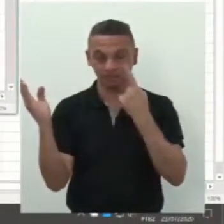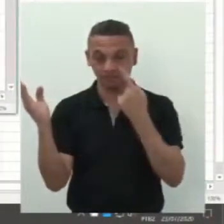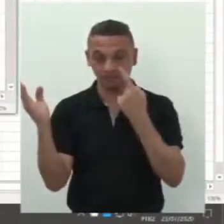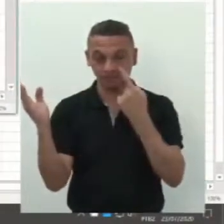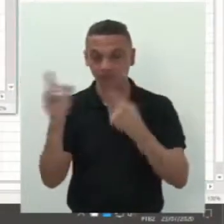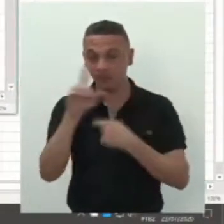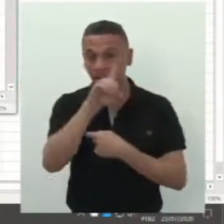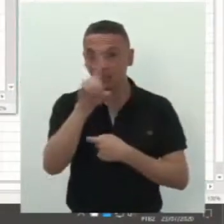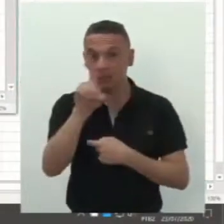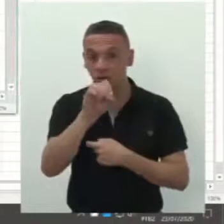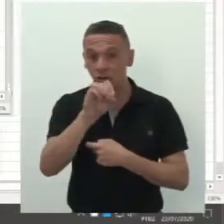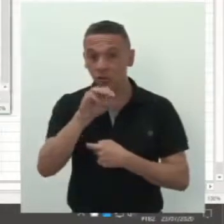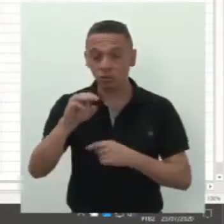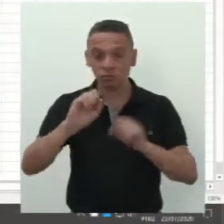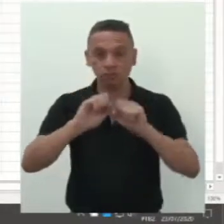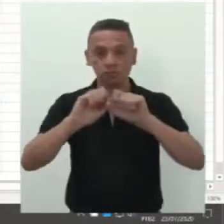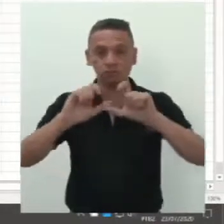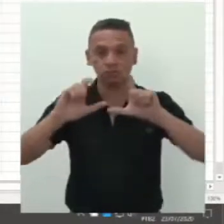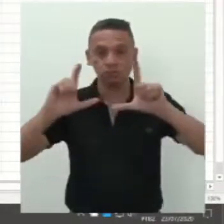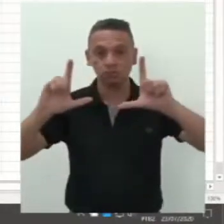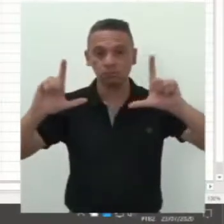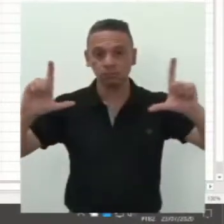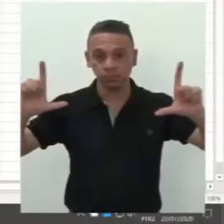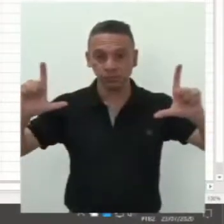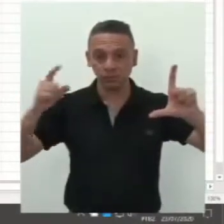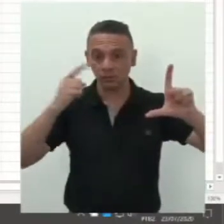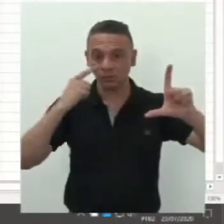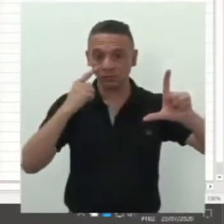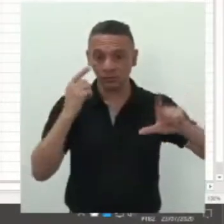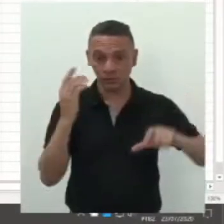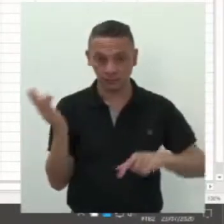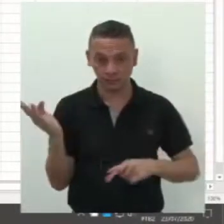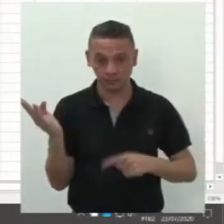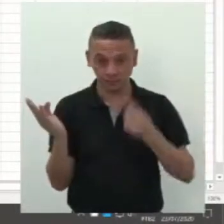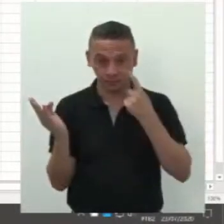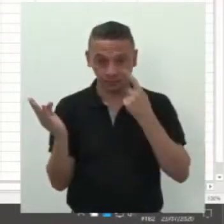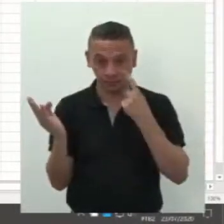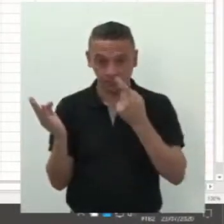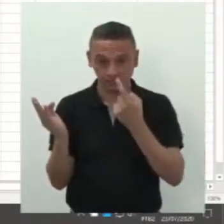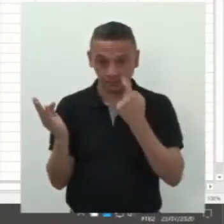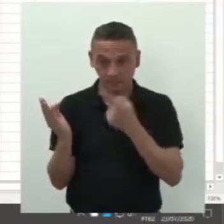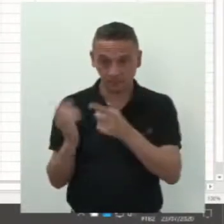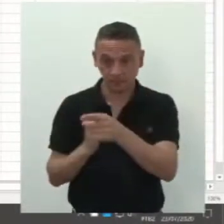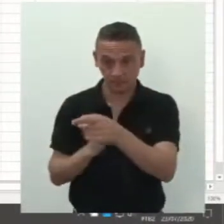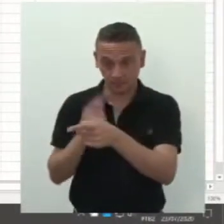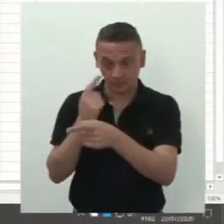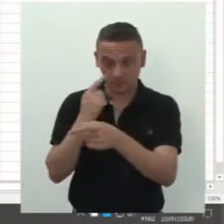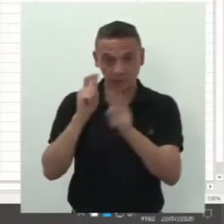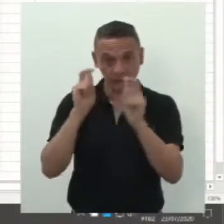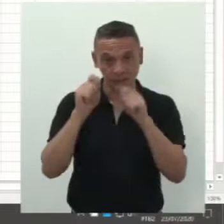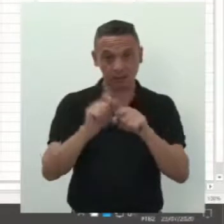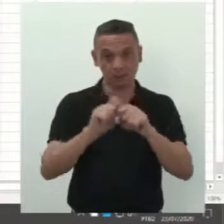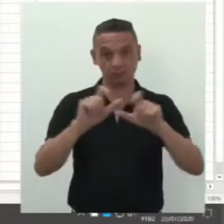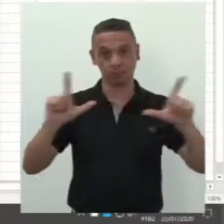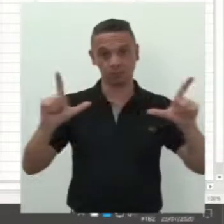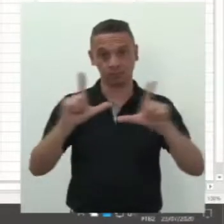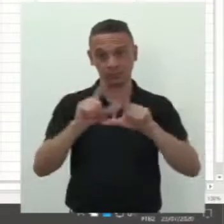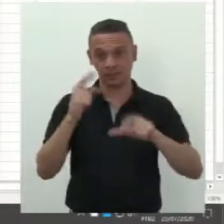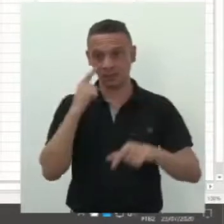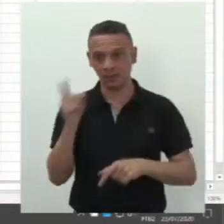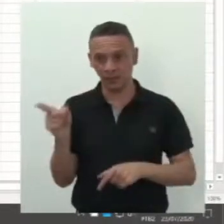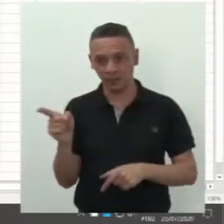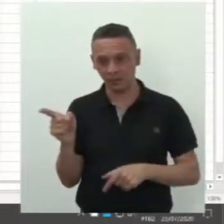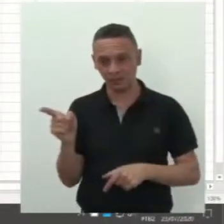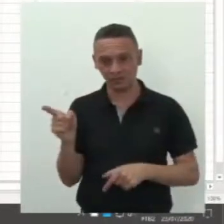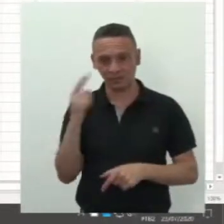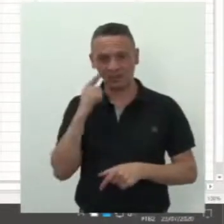gente poder visualizar, então. Ó, quando com a tela minimizada ou do tamanho que ela tiver, a gente tem aqui, ó, o